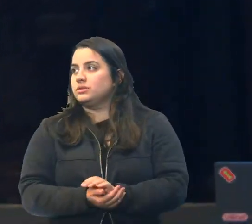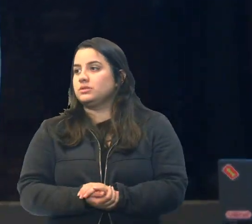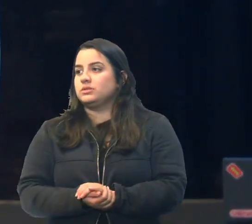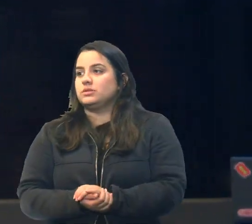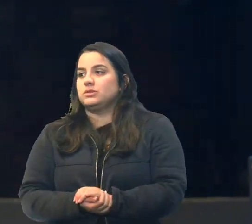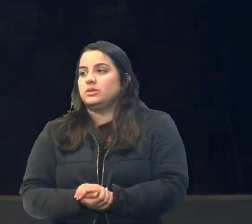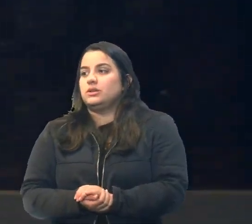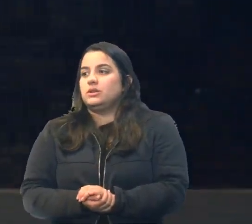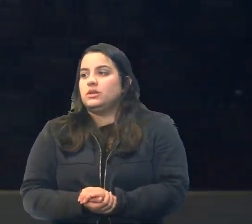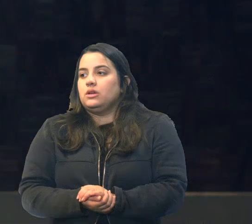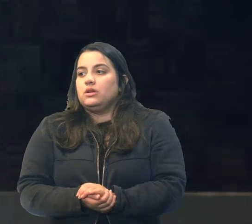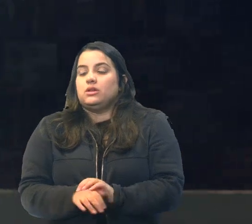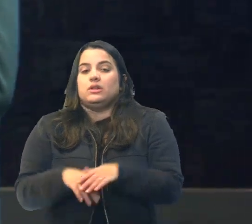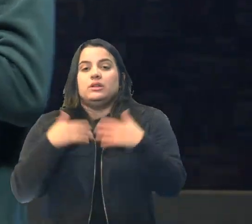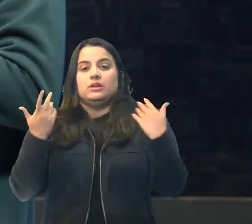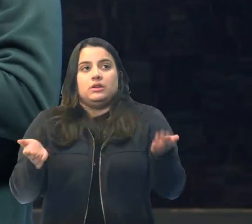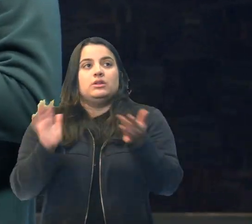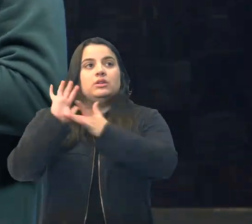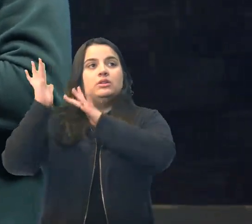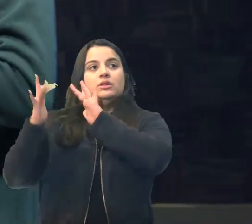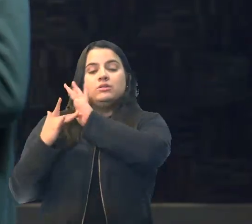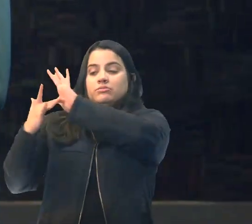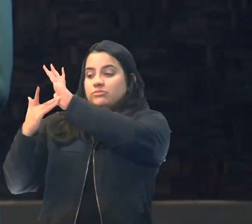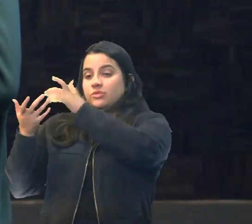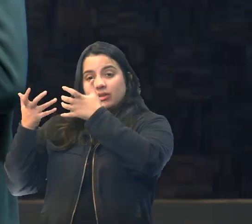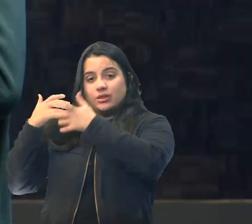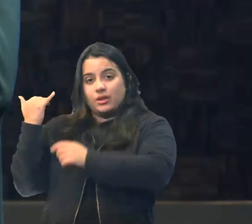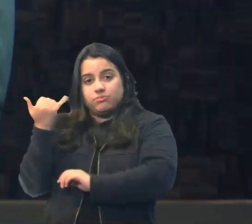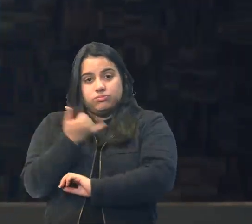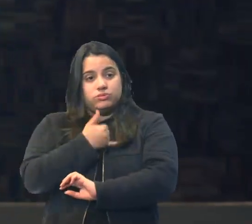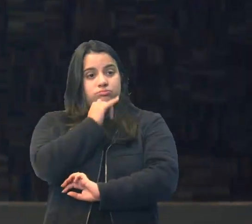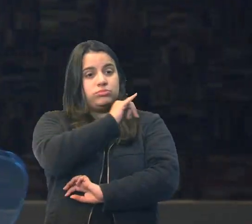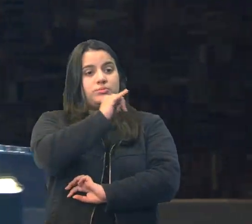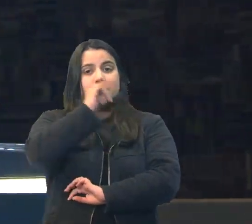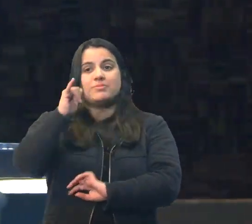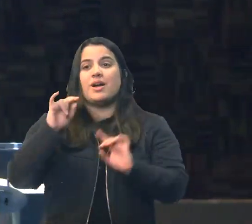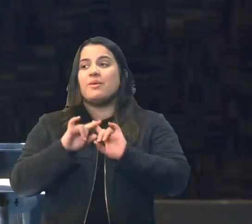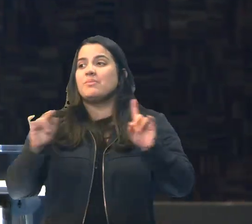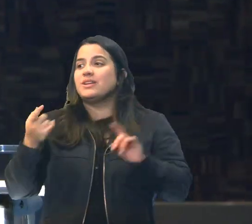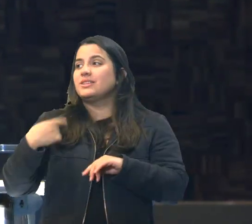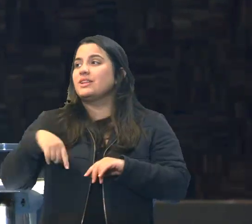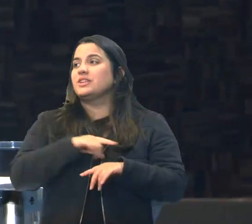E aí Jesus quer falar com a gente, e a gente está correndo.